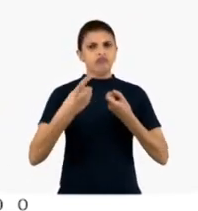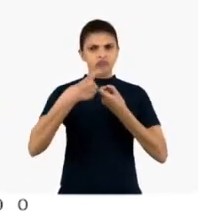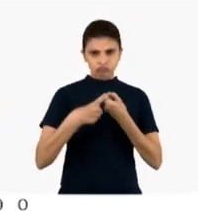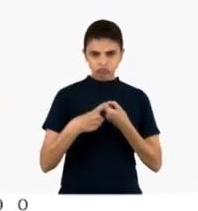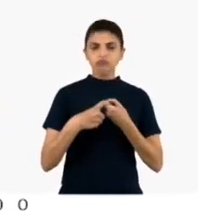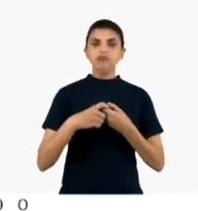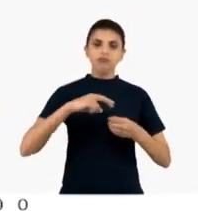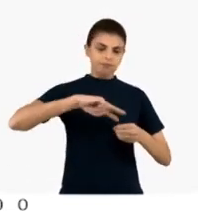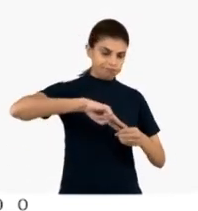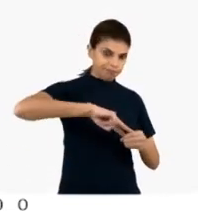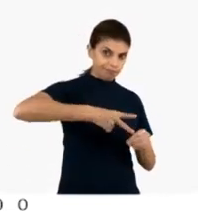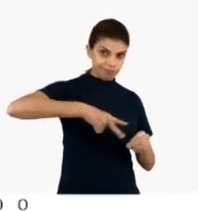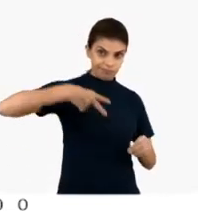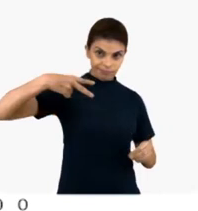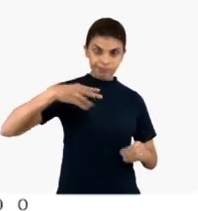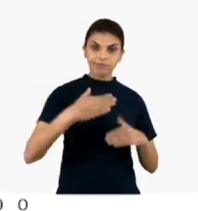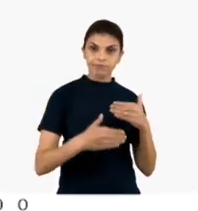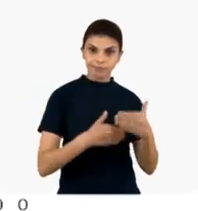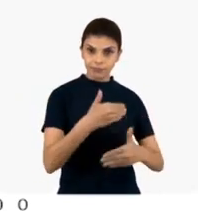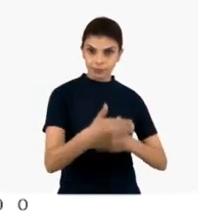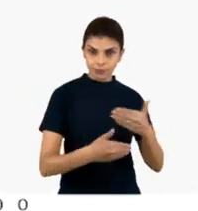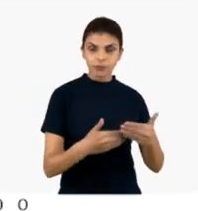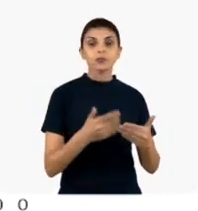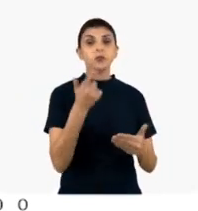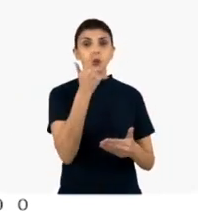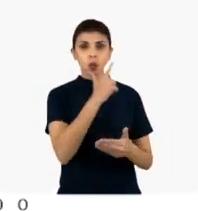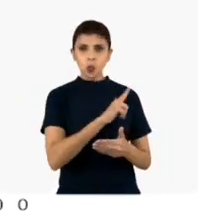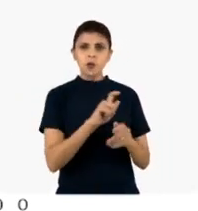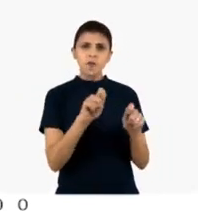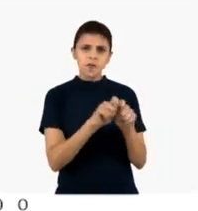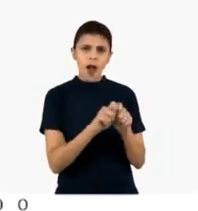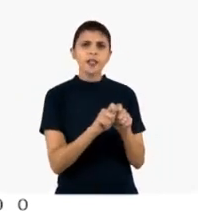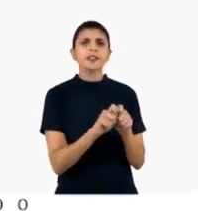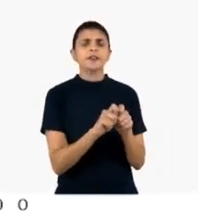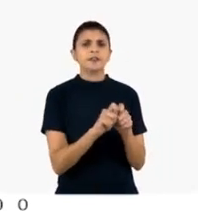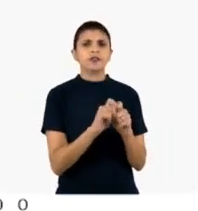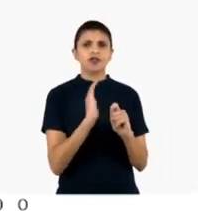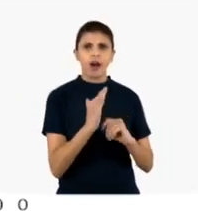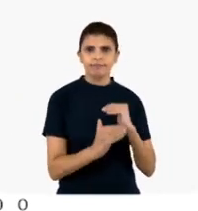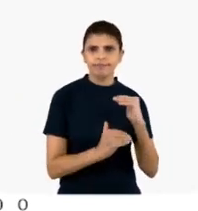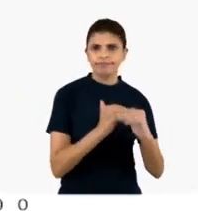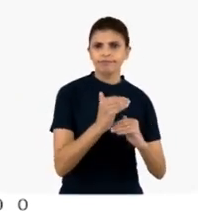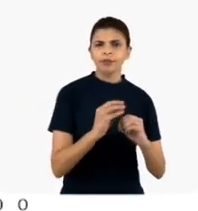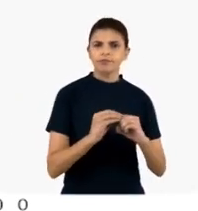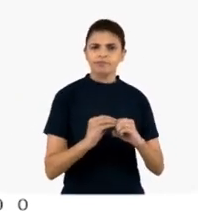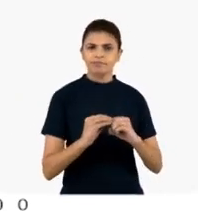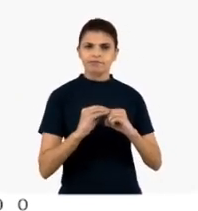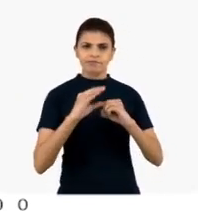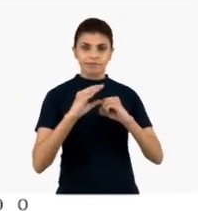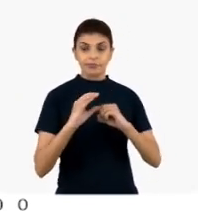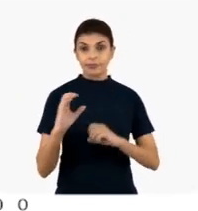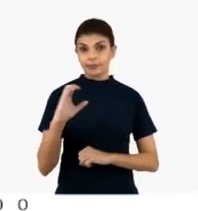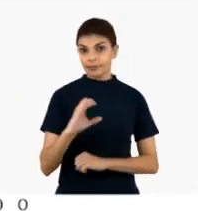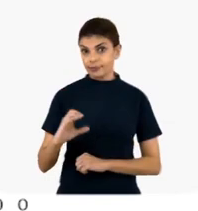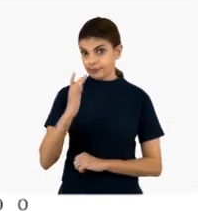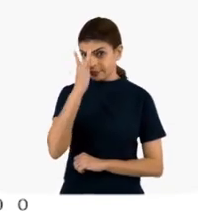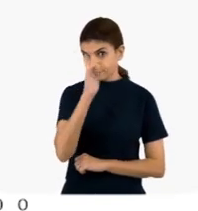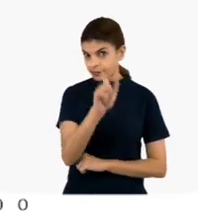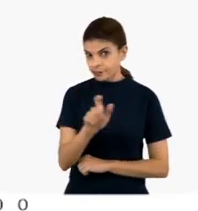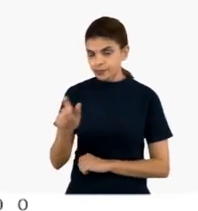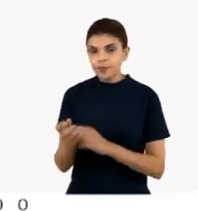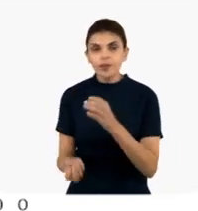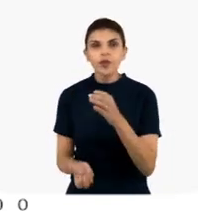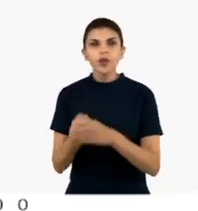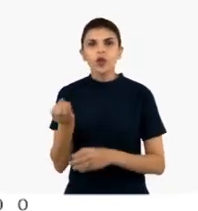desenvolvimento dos processos biotecnológicos, a tal nível que, com o desenvolvimento e os avanços do conhecimento científico atual,